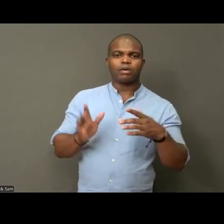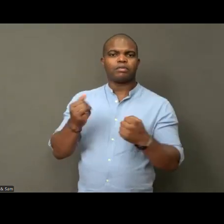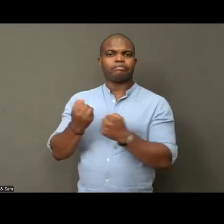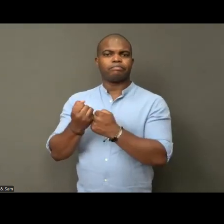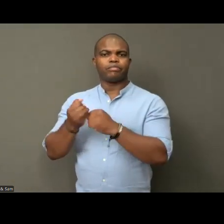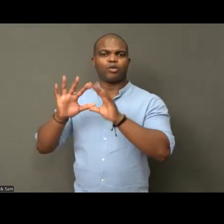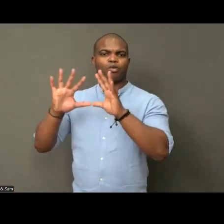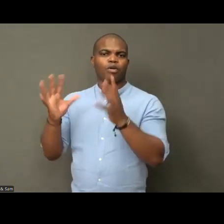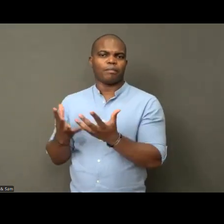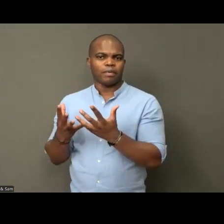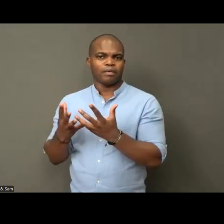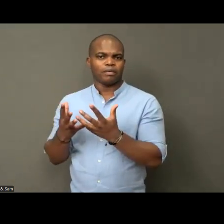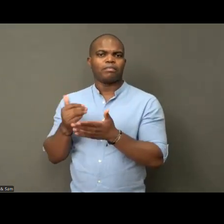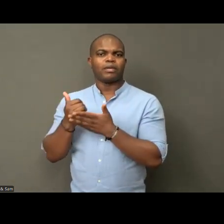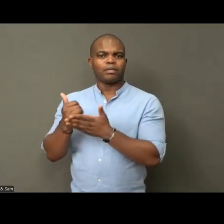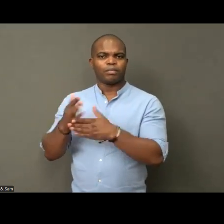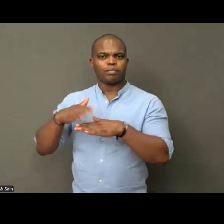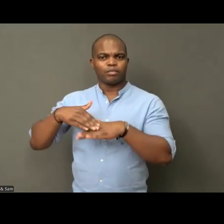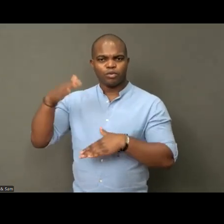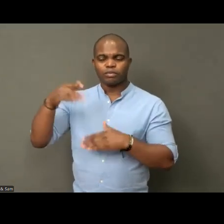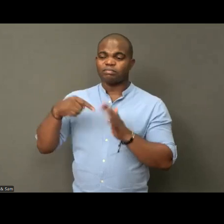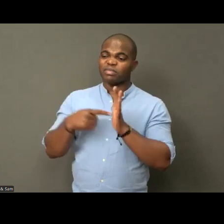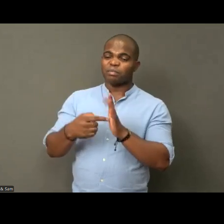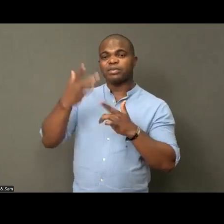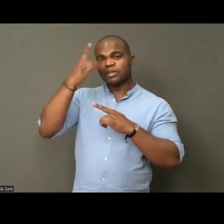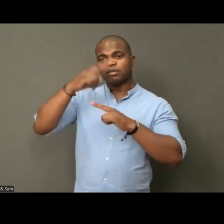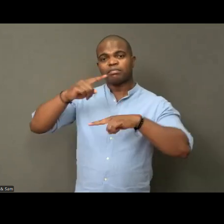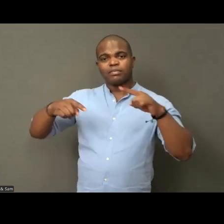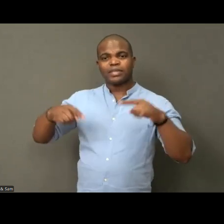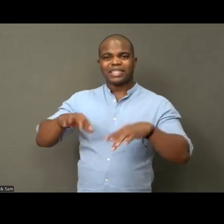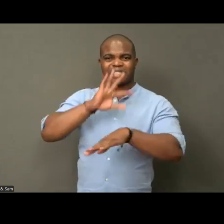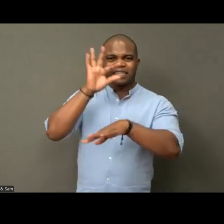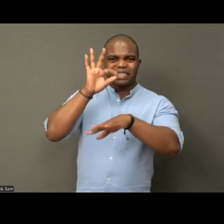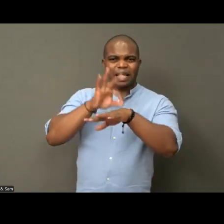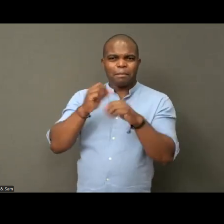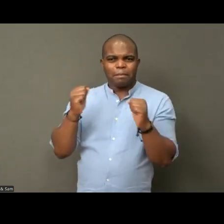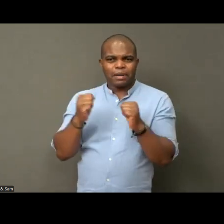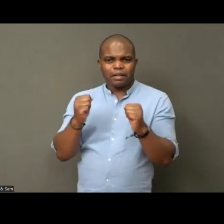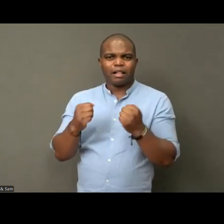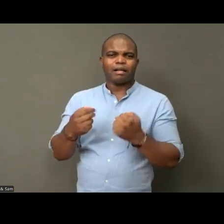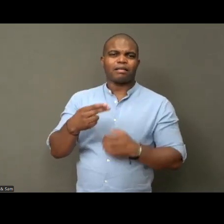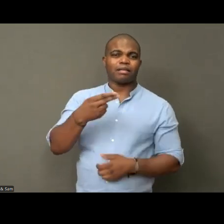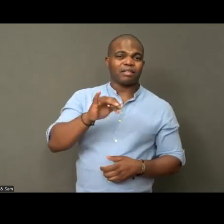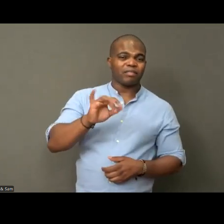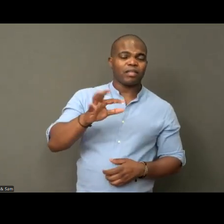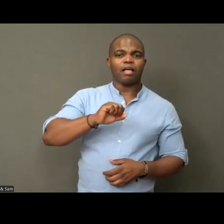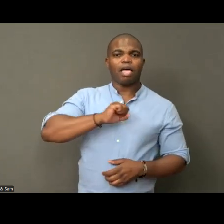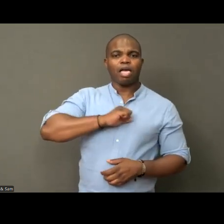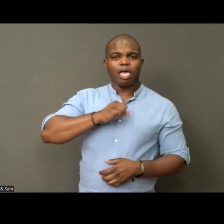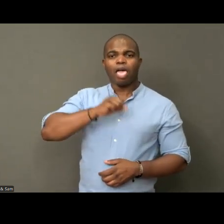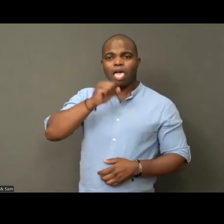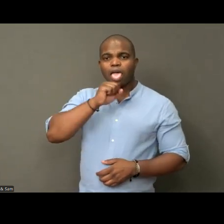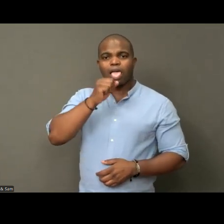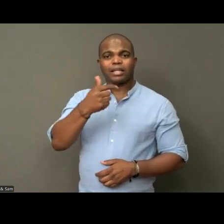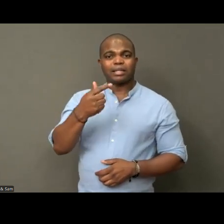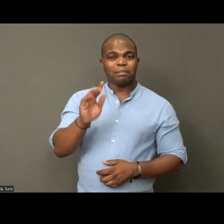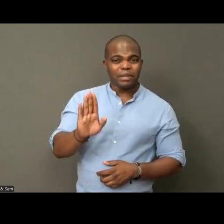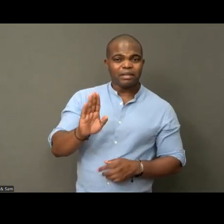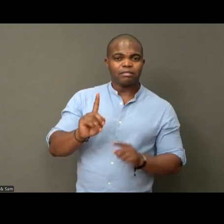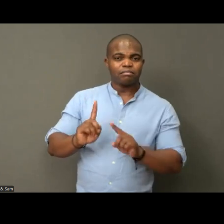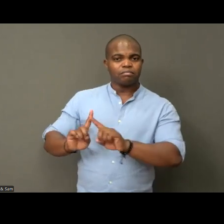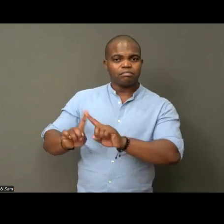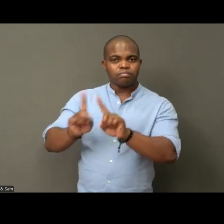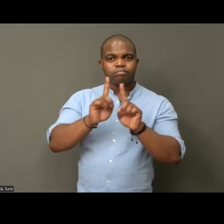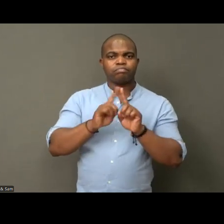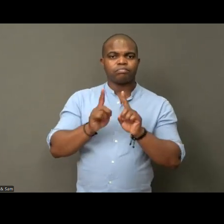como malária, HIV ou tuberculose, para coordenar melhor com os países e para os países poderem tomar decisões para que